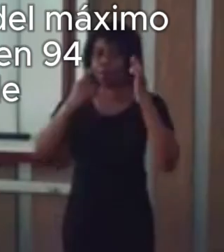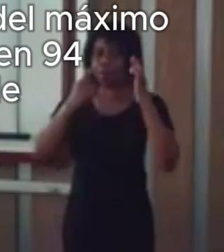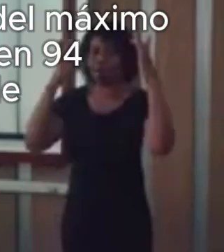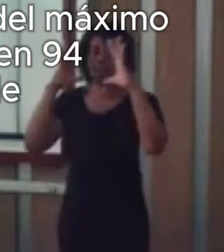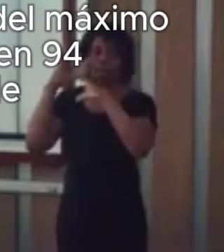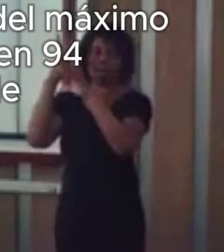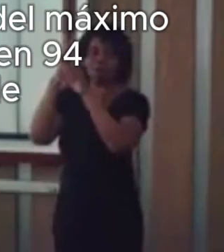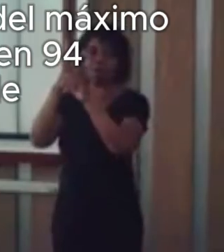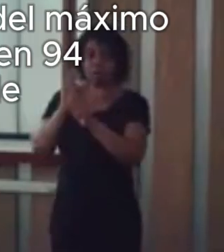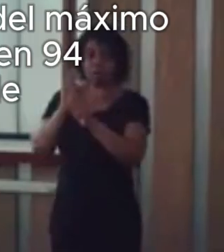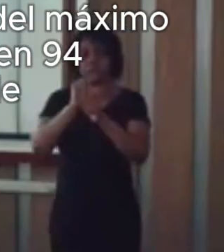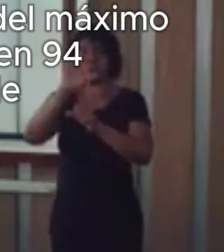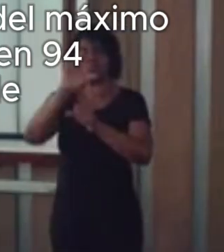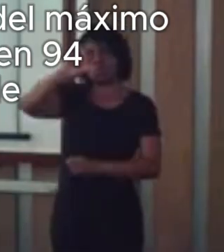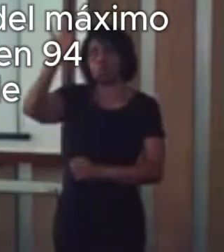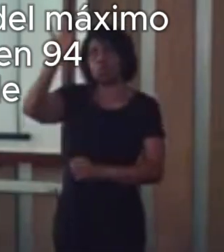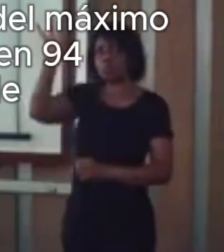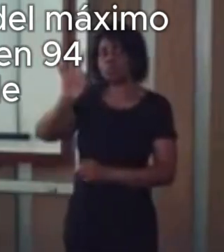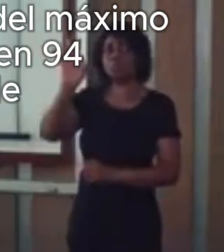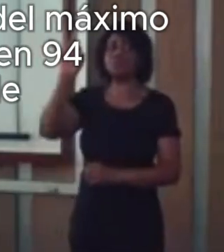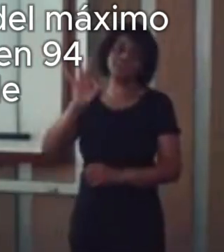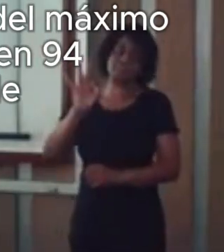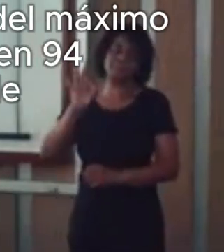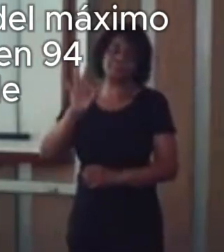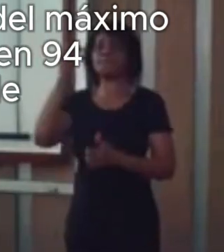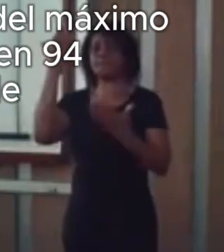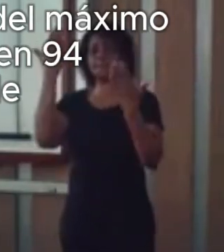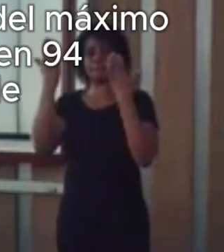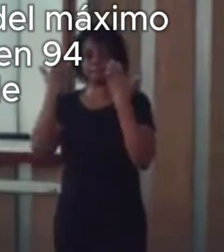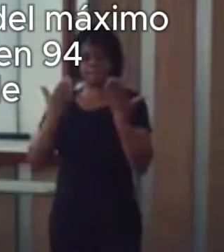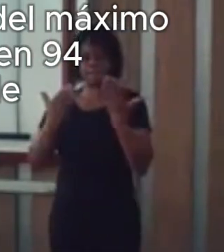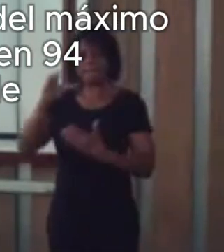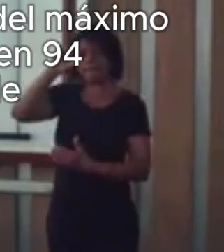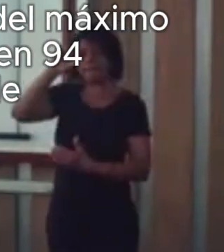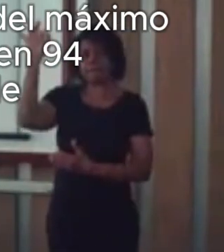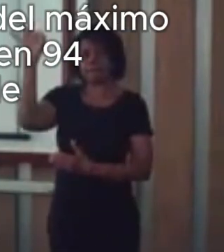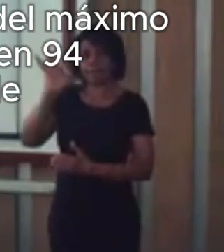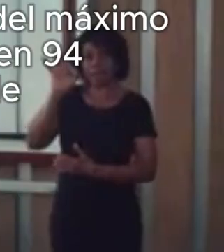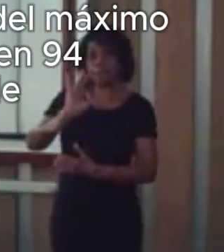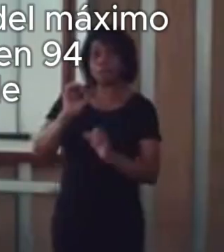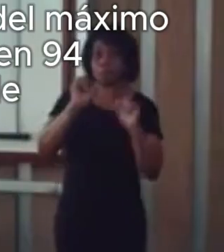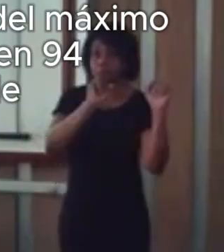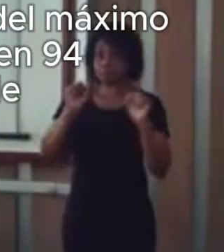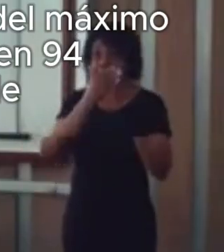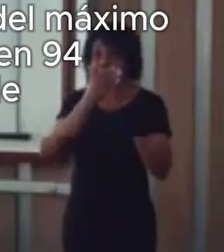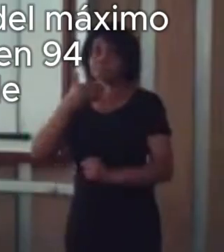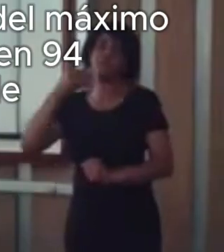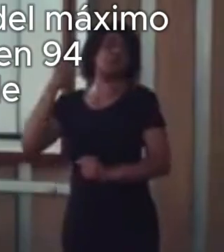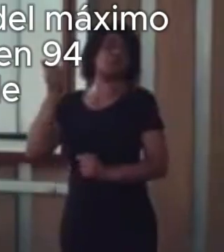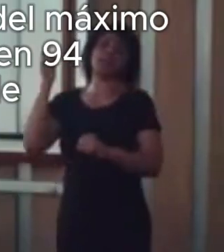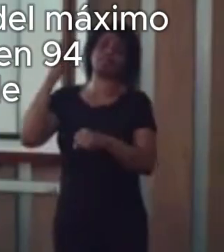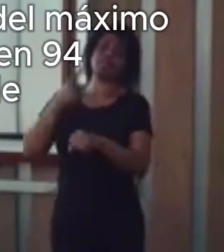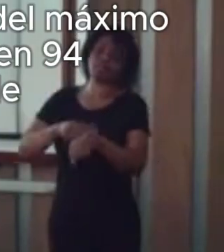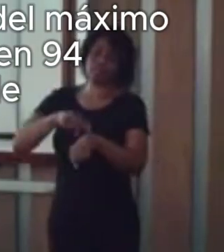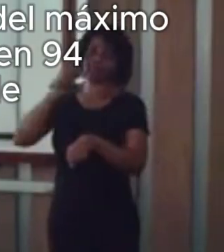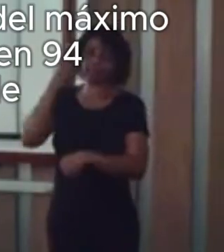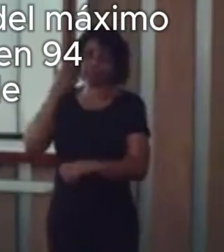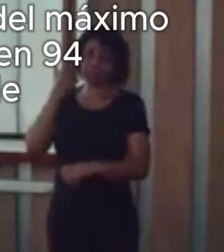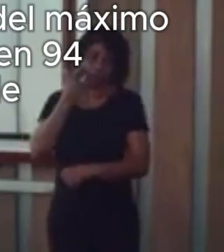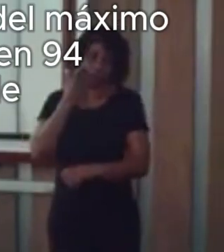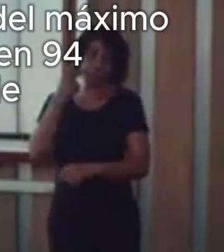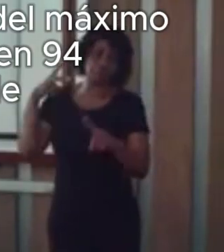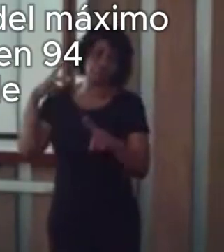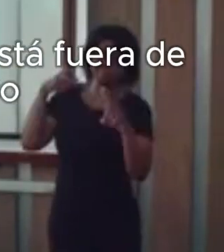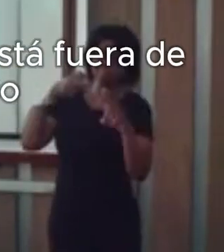calculou que era de 9%, né? Então, eles avaliaram que é 9% a chance de melhora espontânea de uma